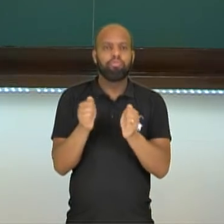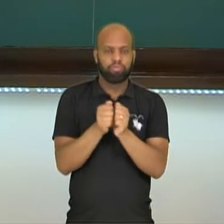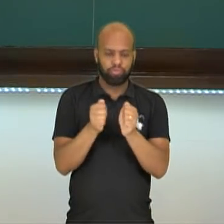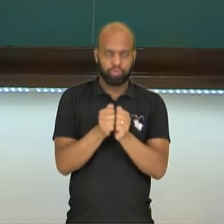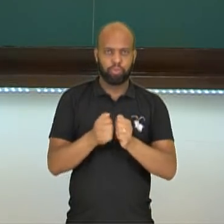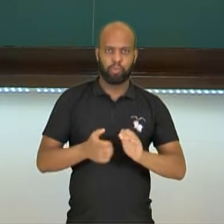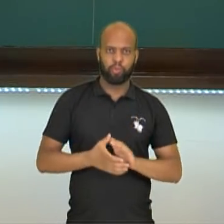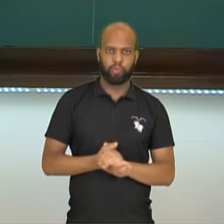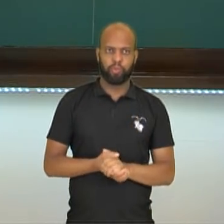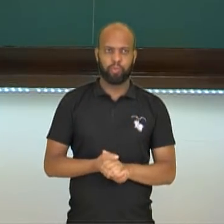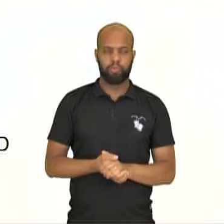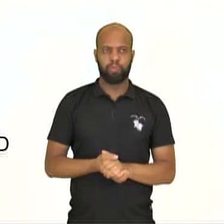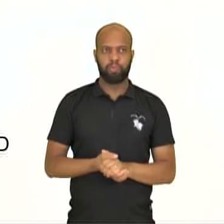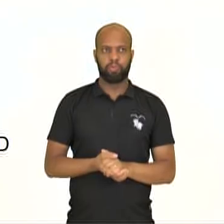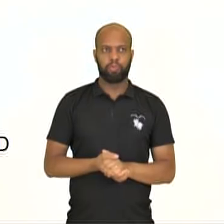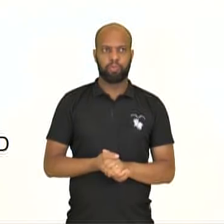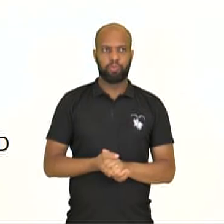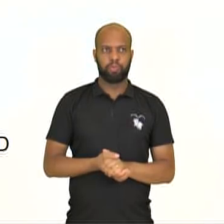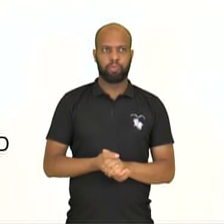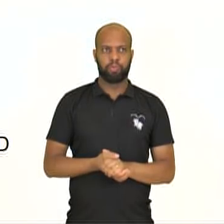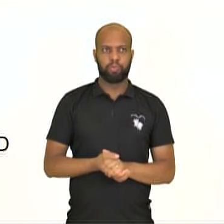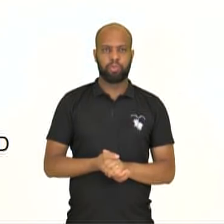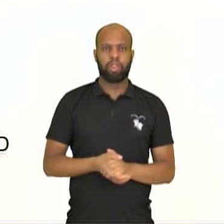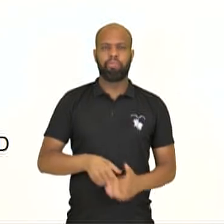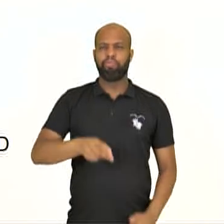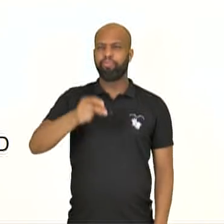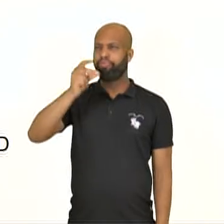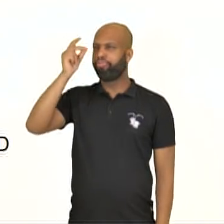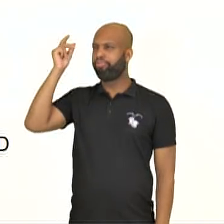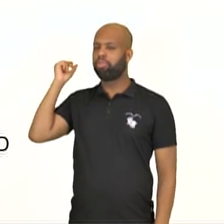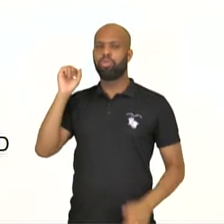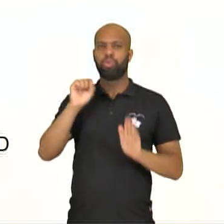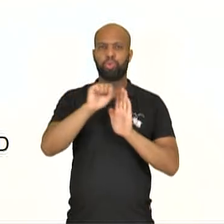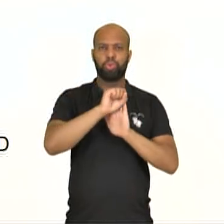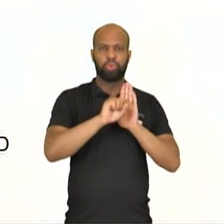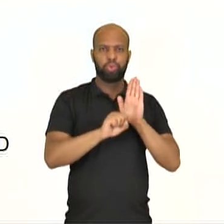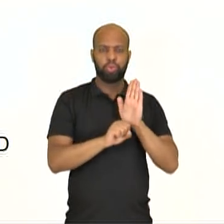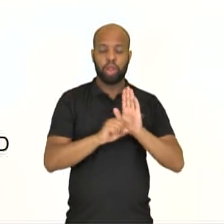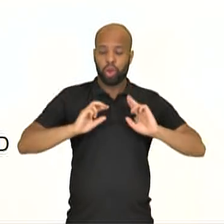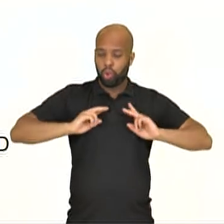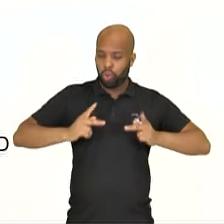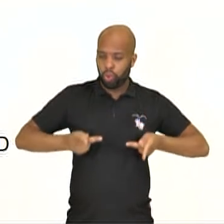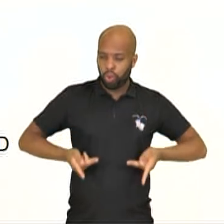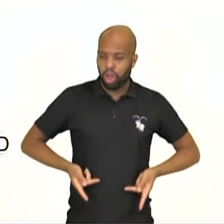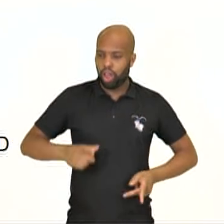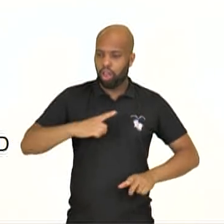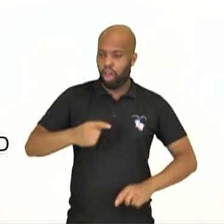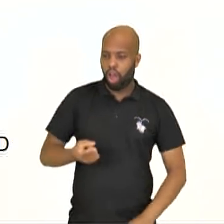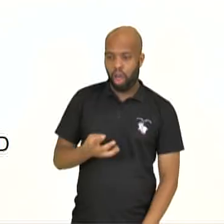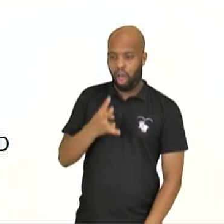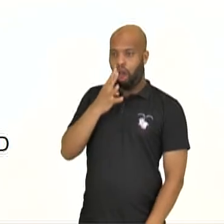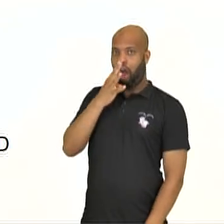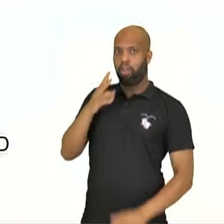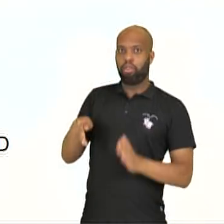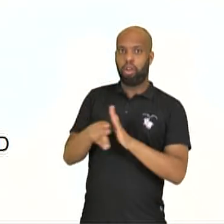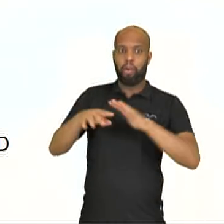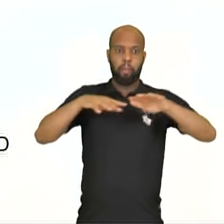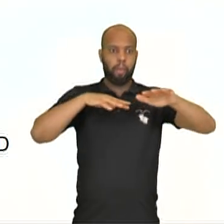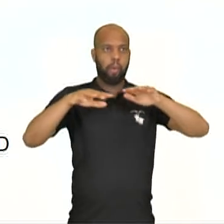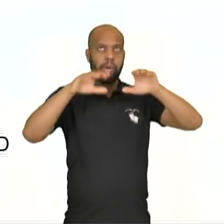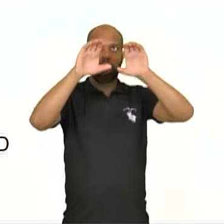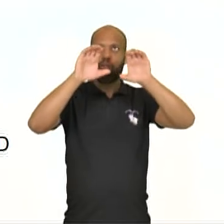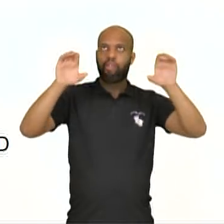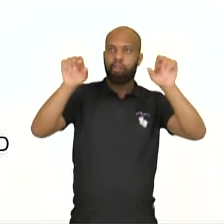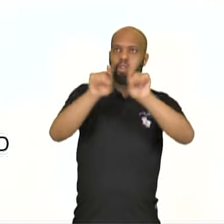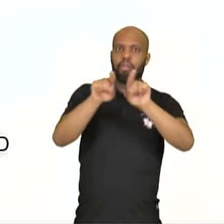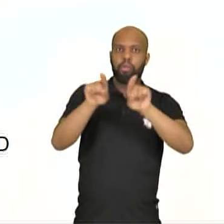comigo. Há séculos, ao longo dos tempos, o ser humano se encanta com o movimento do céu, com o voo de